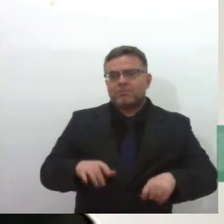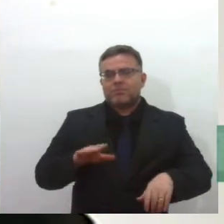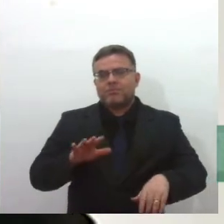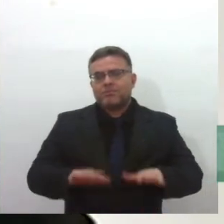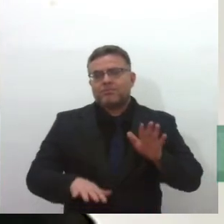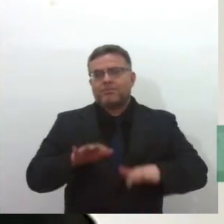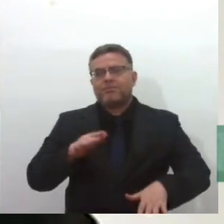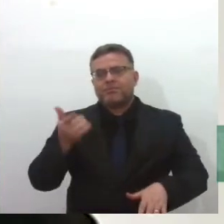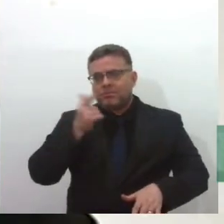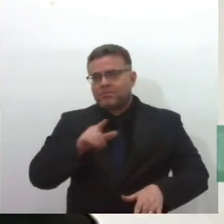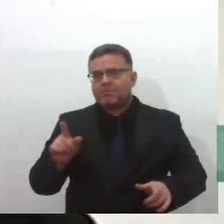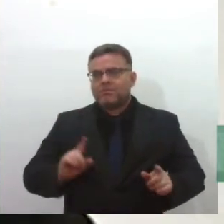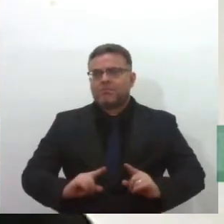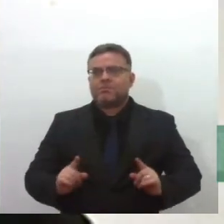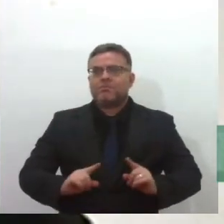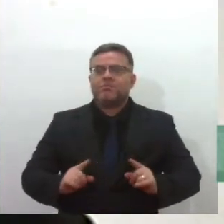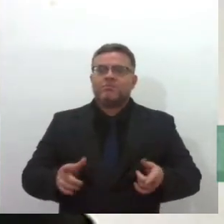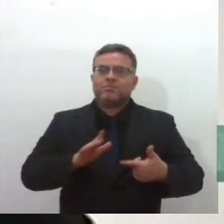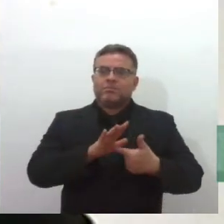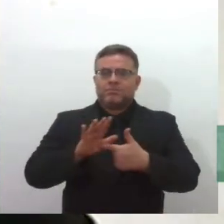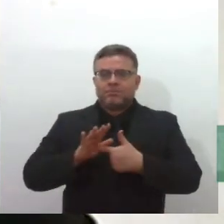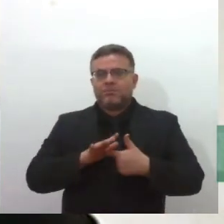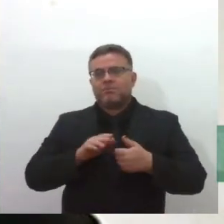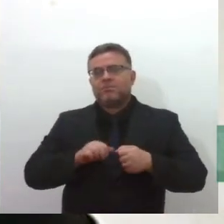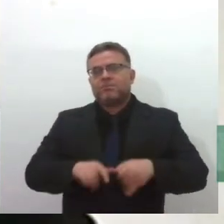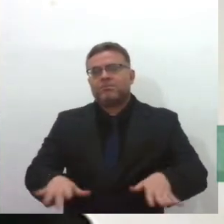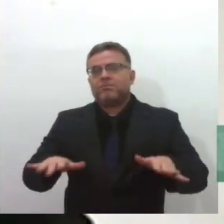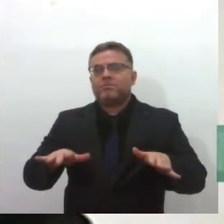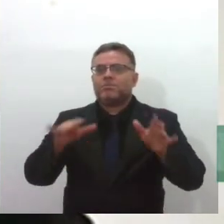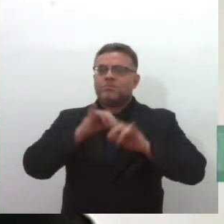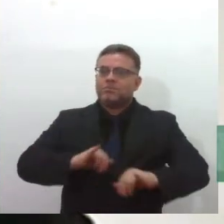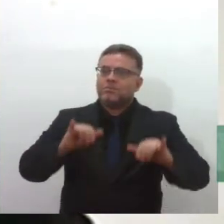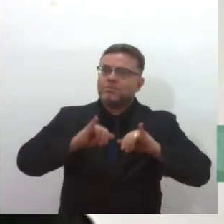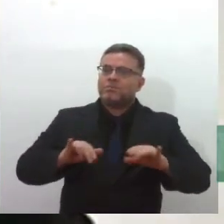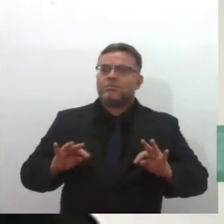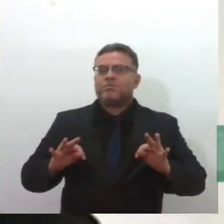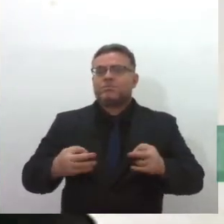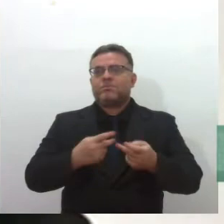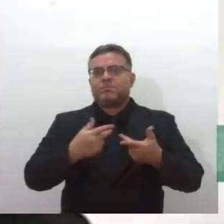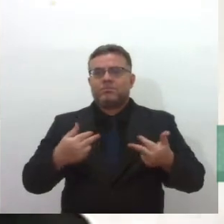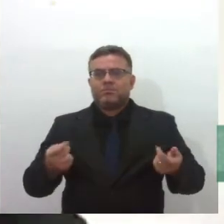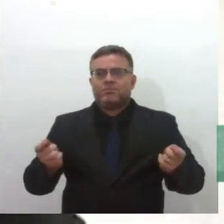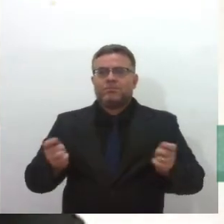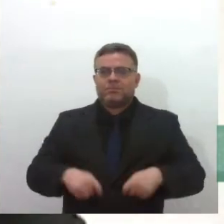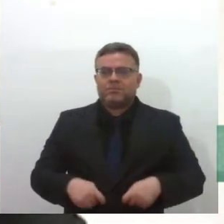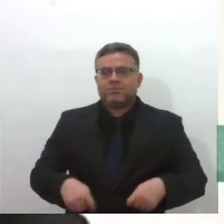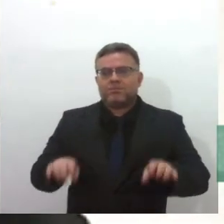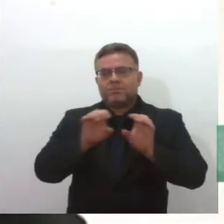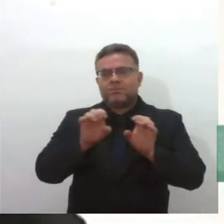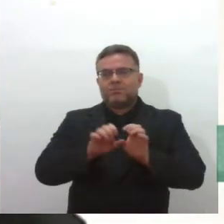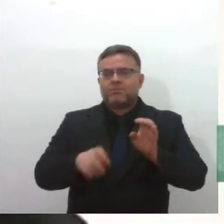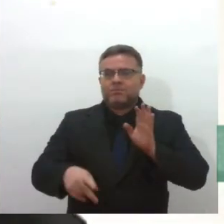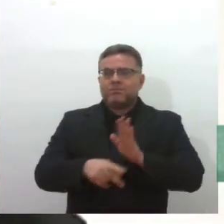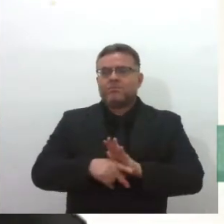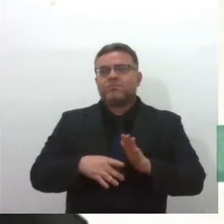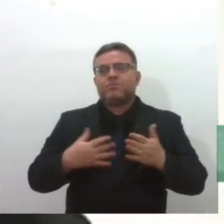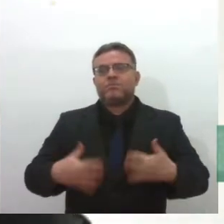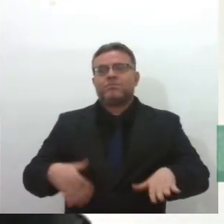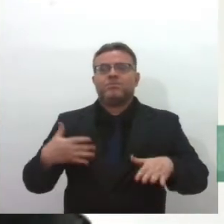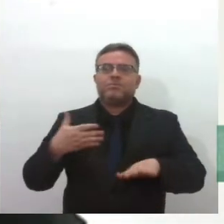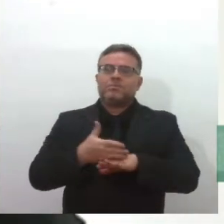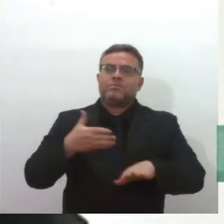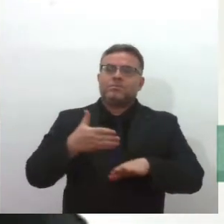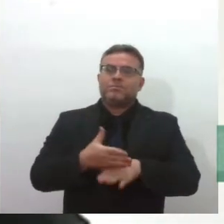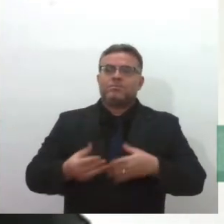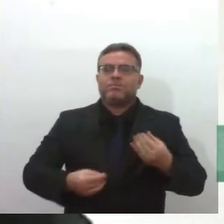a repercussão, a divulgação que merecia. Questões culturais, questões de acesso à informação, a